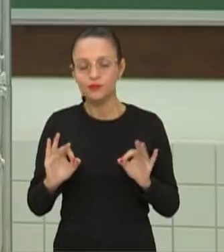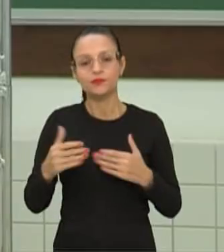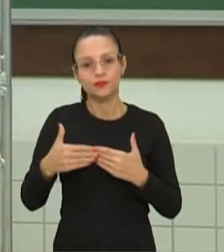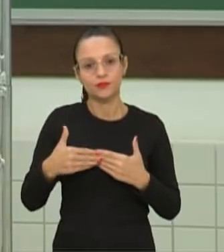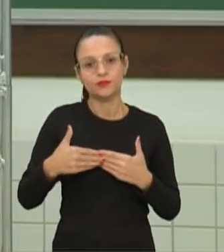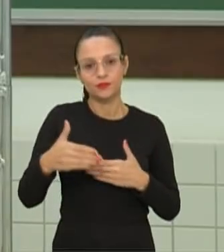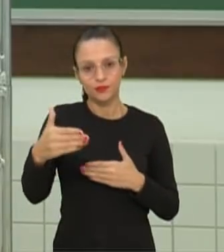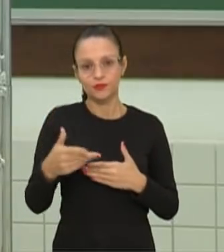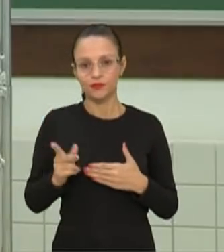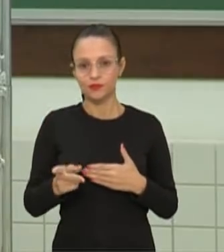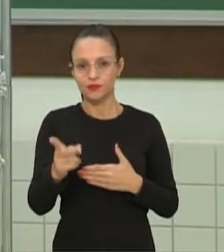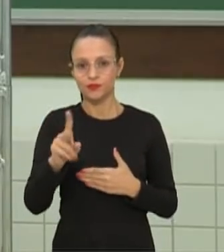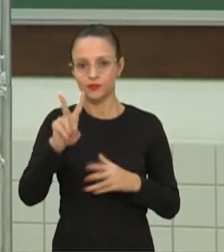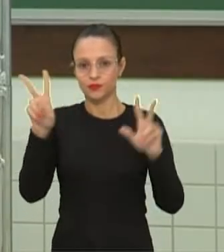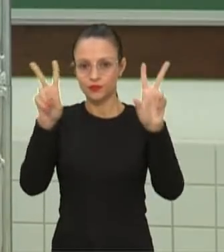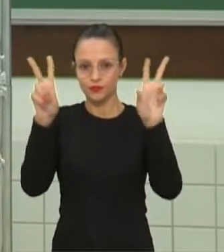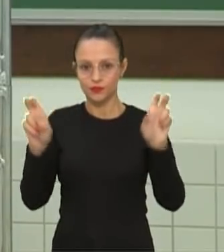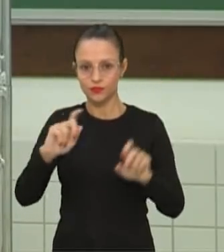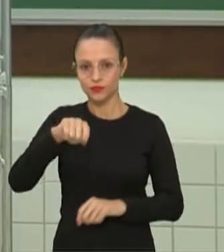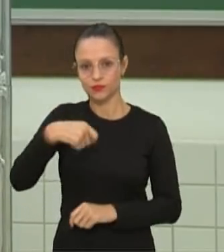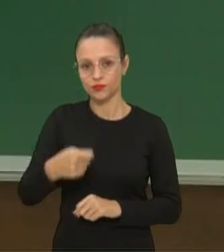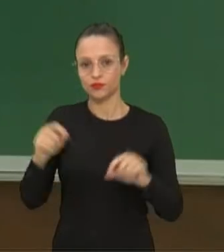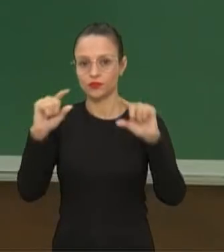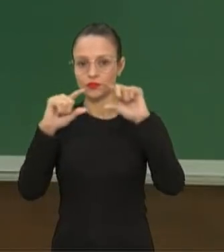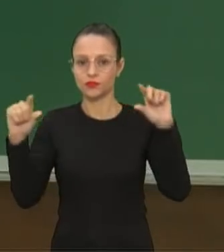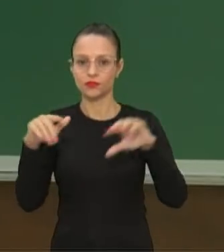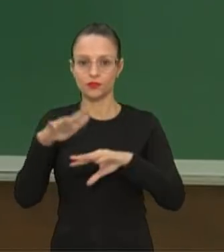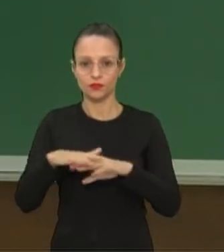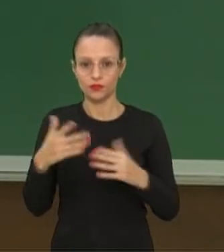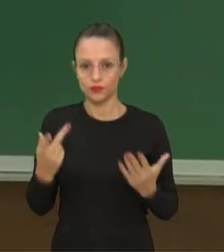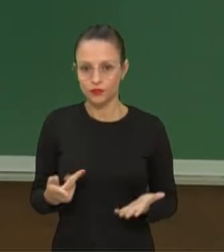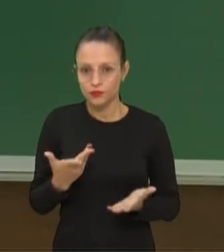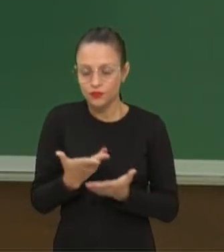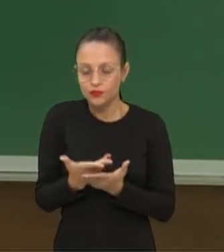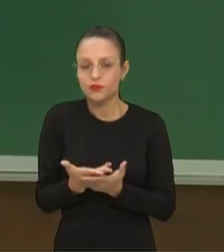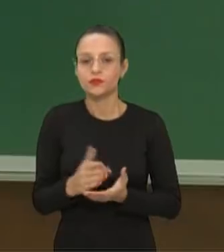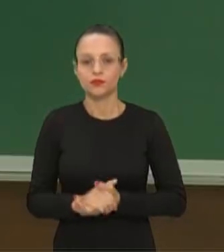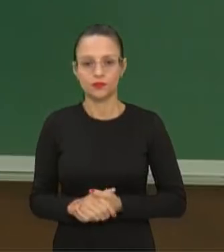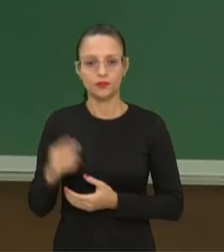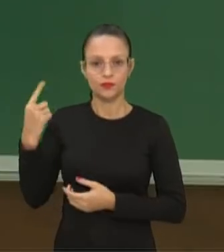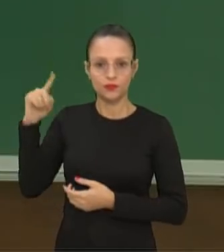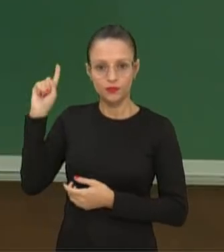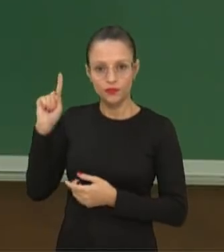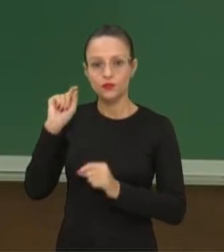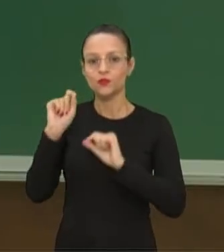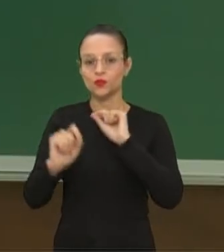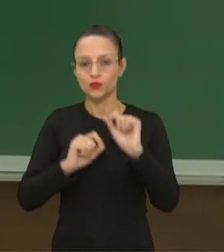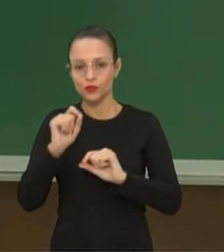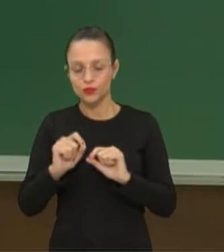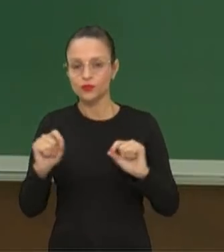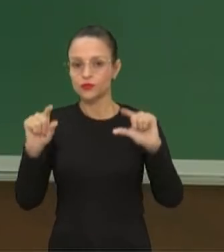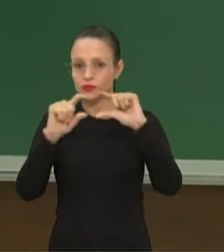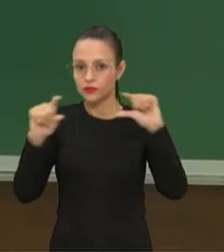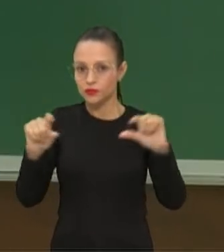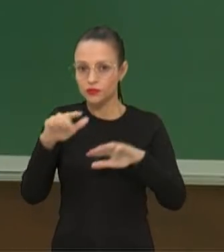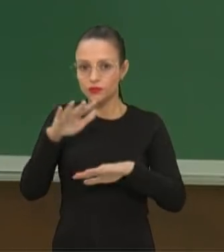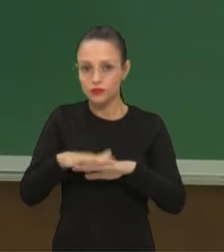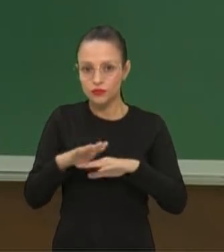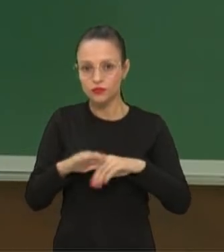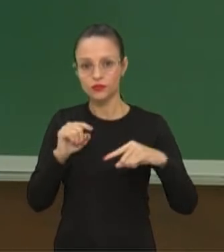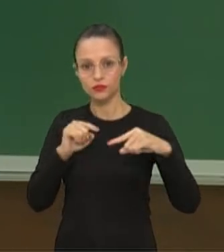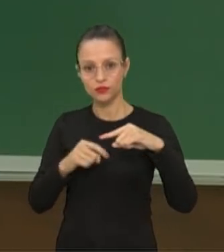então continuar falando sobre equações na aula de hoje. O que nós vimos anteriormente? Nós estávamos falando de equações com